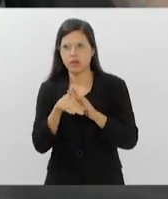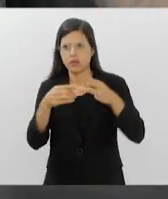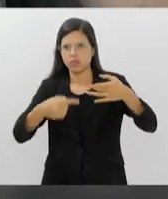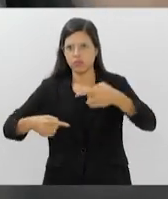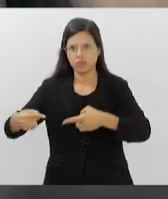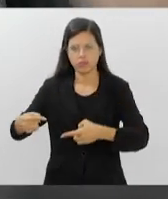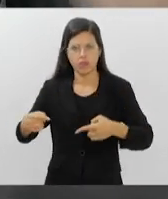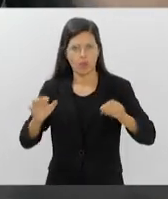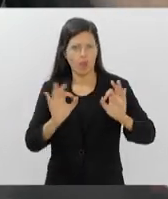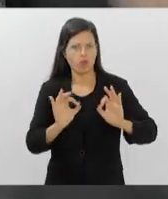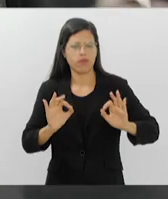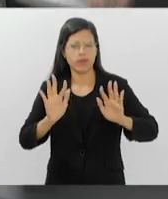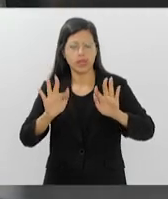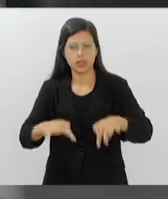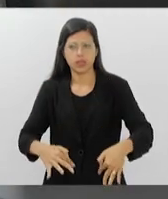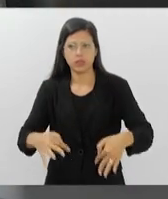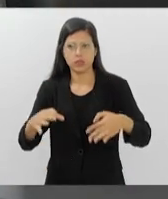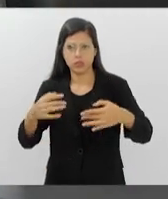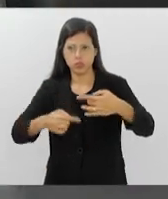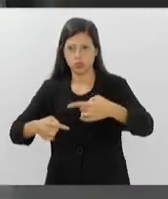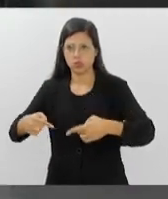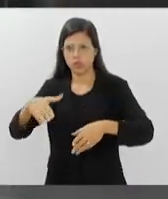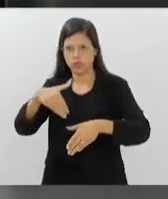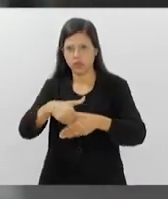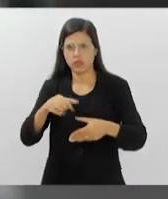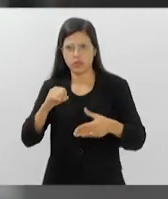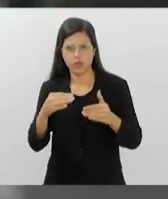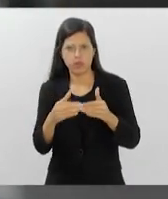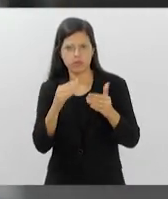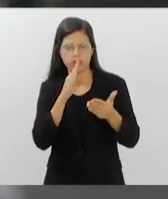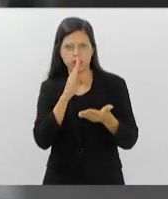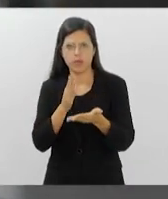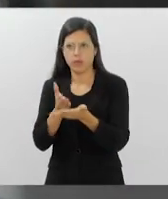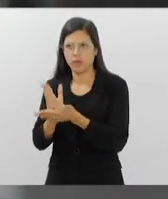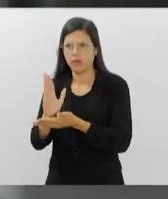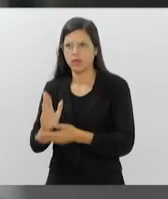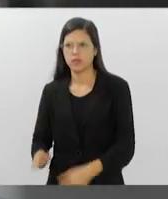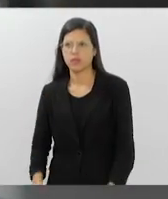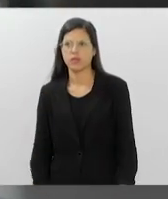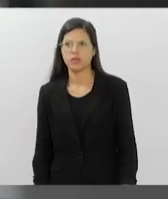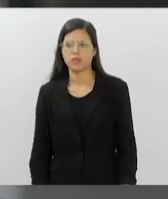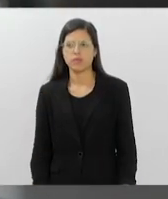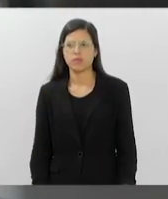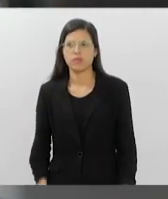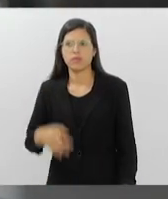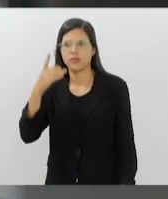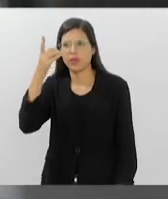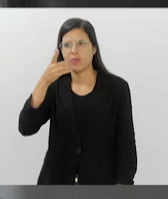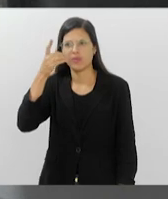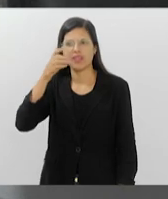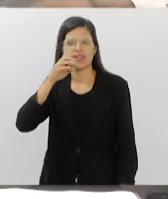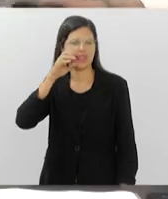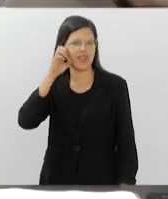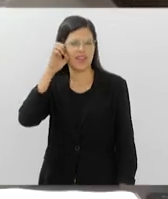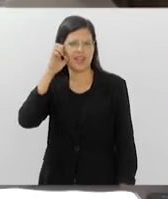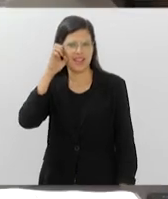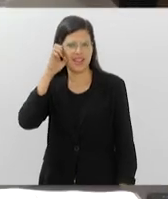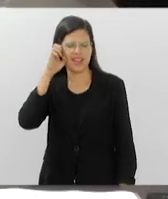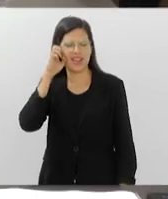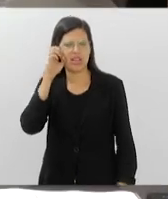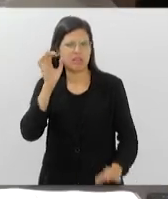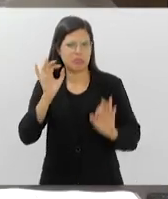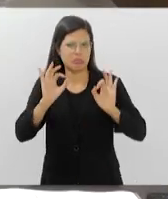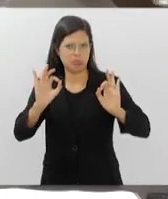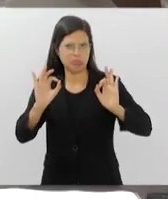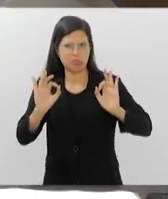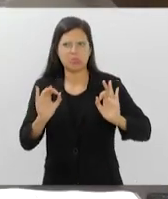queira discutir, encerrada a discussão. Em votação, os senhores que aprovam permaneçam como estão, aprovado. Deputada Élica, chique, né? Belle Époque.